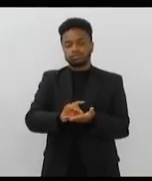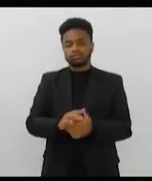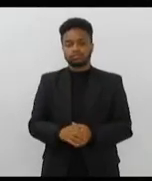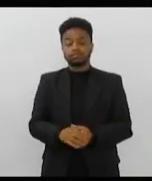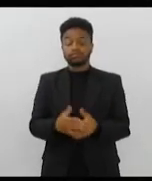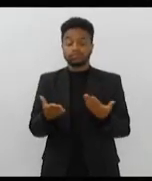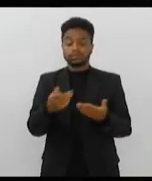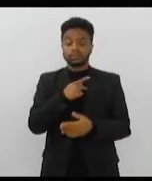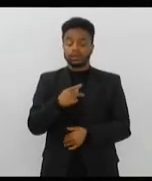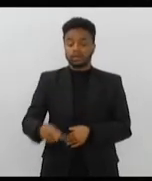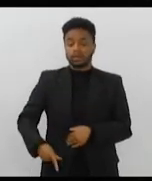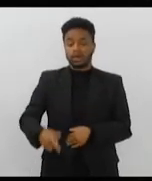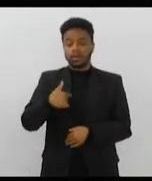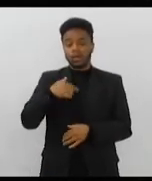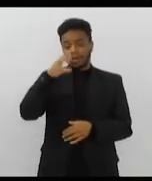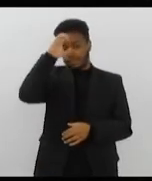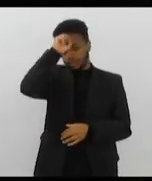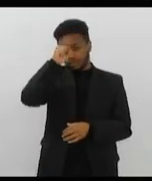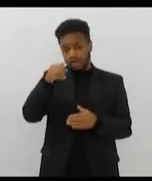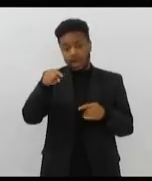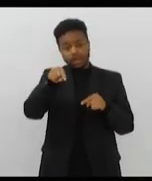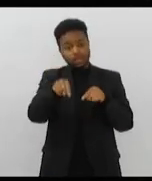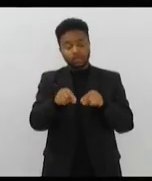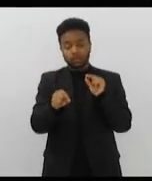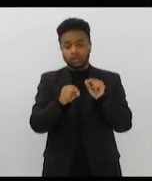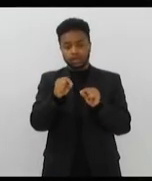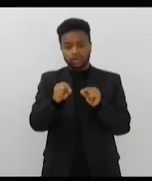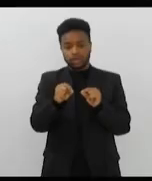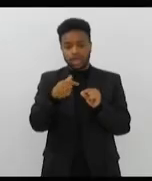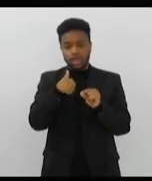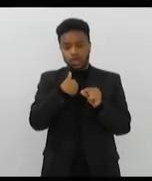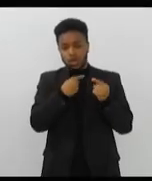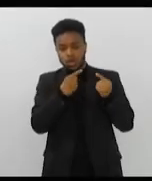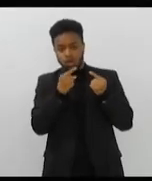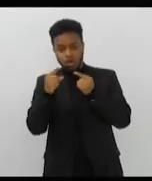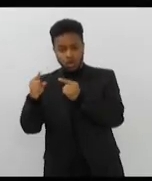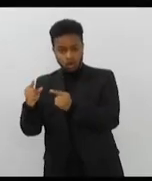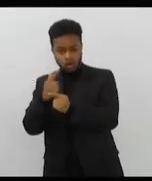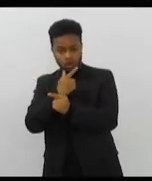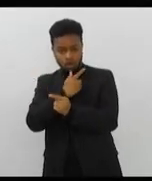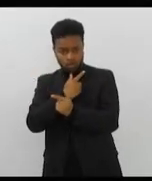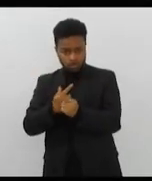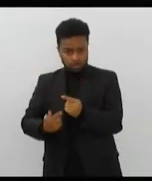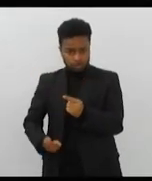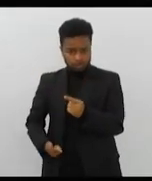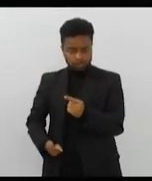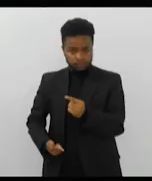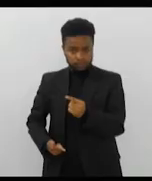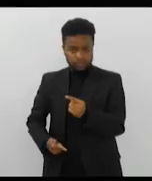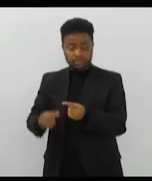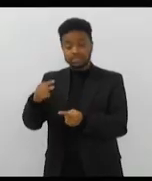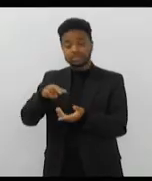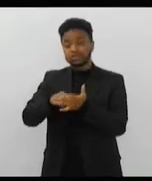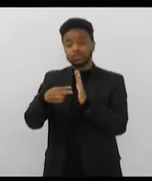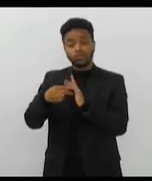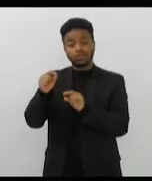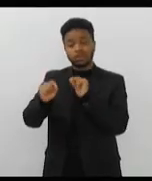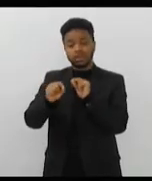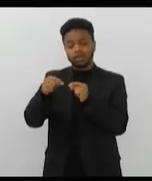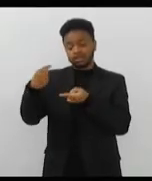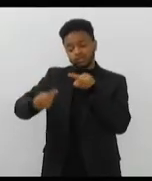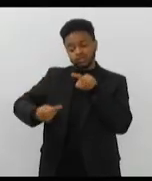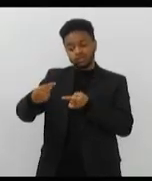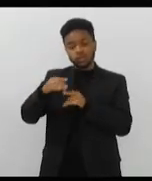eu aprendi aqui que ser oposição é você debater